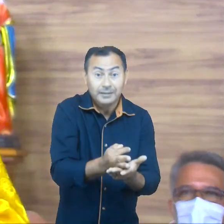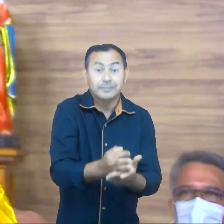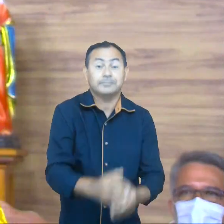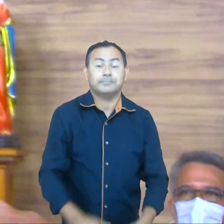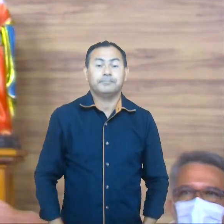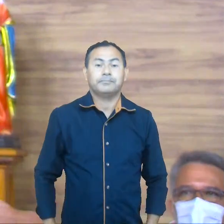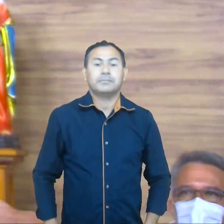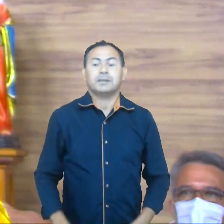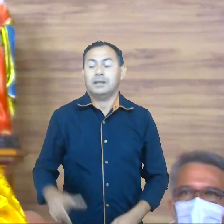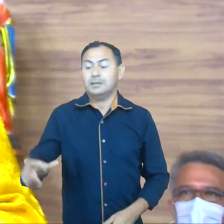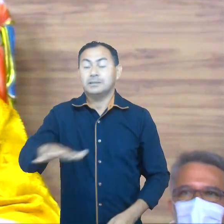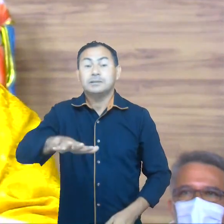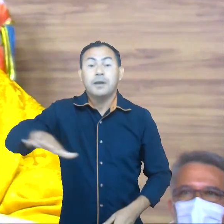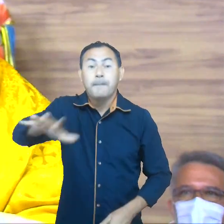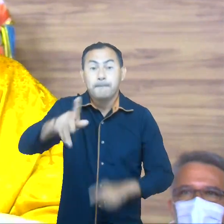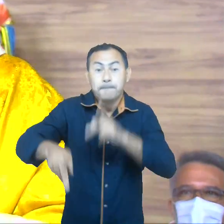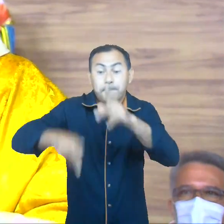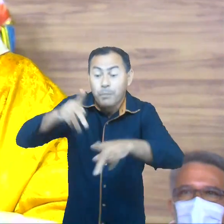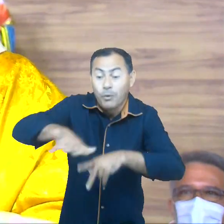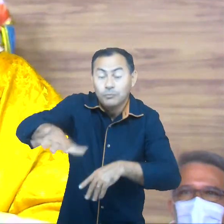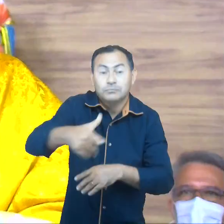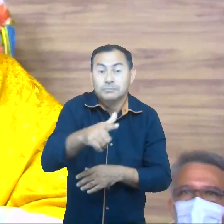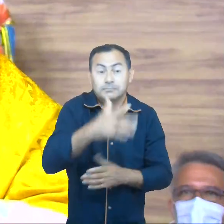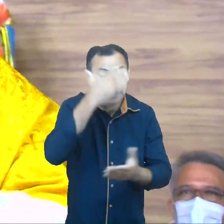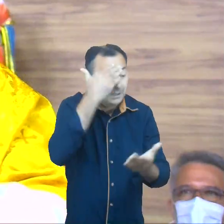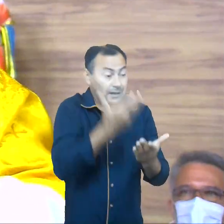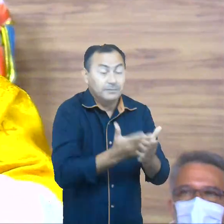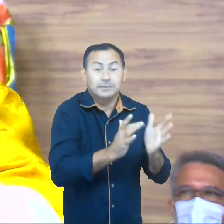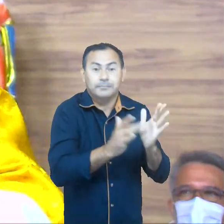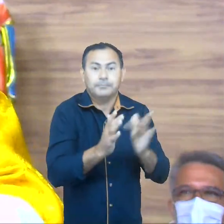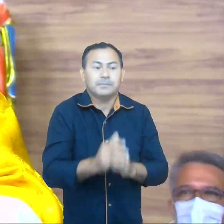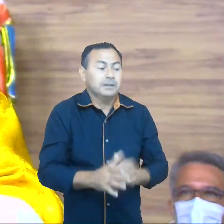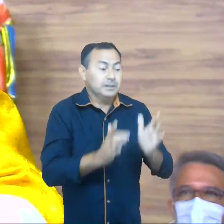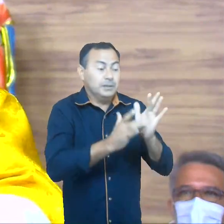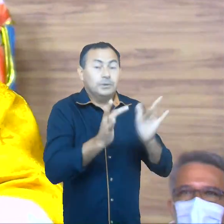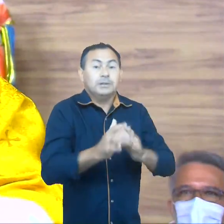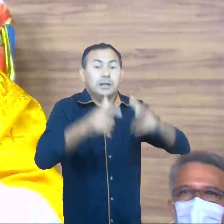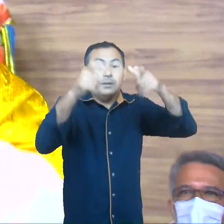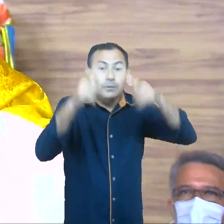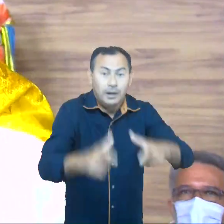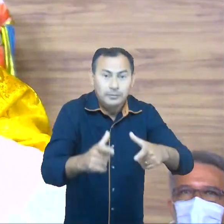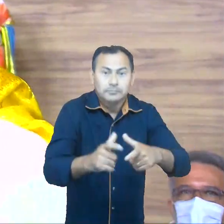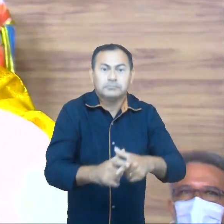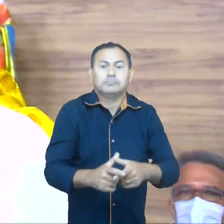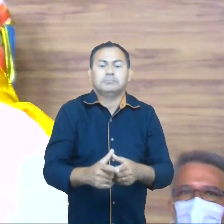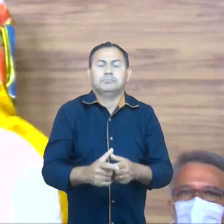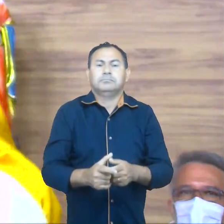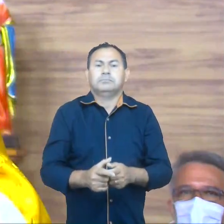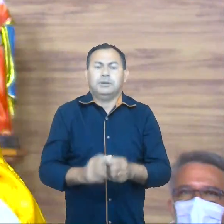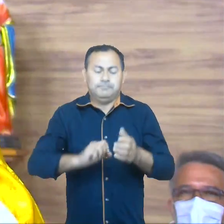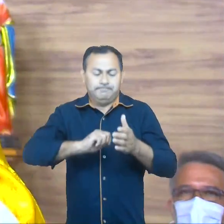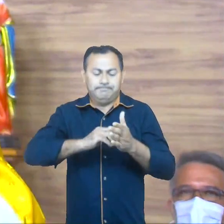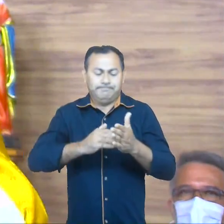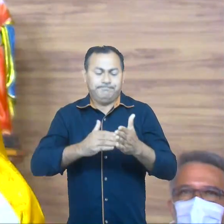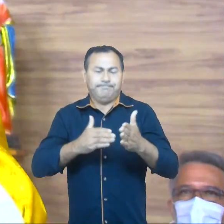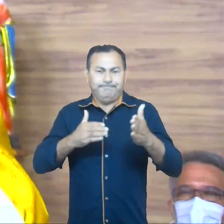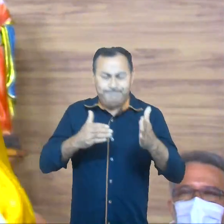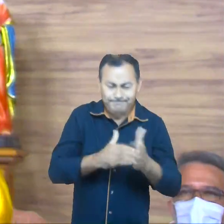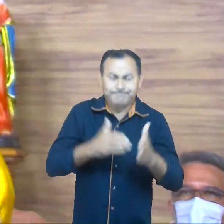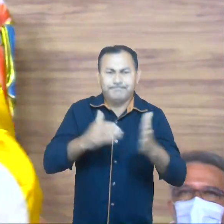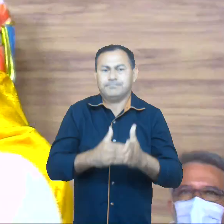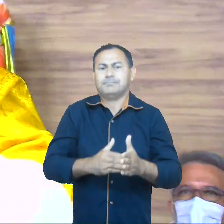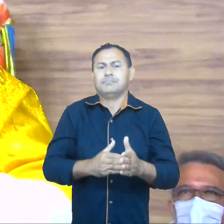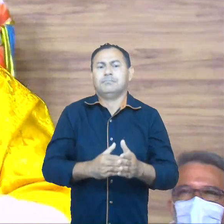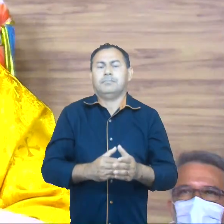que eles tinham. Então Jesus encontrou ali um grande bloqueio das pessoas